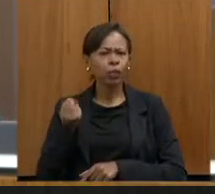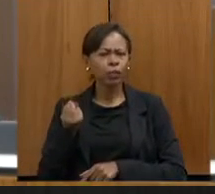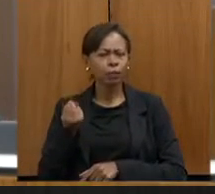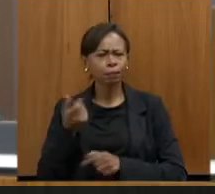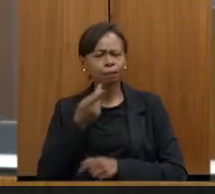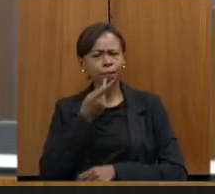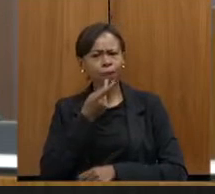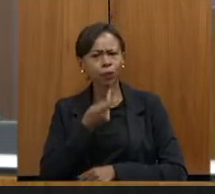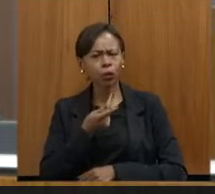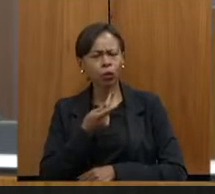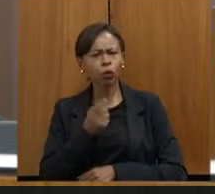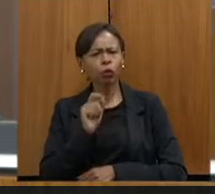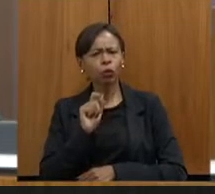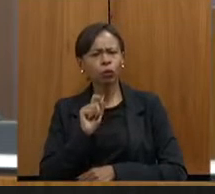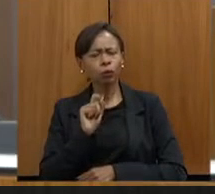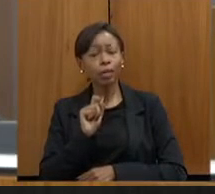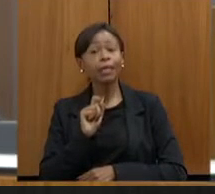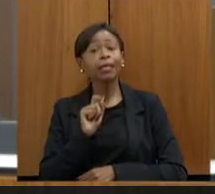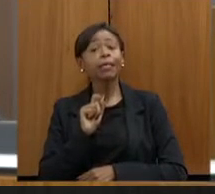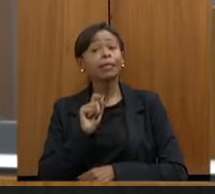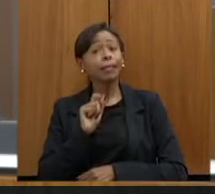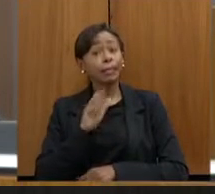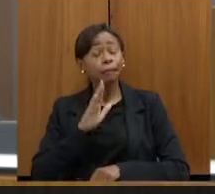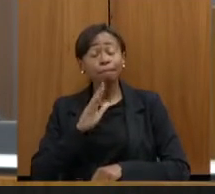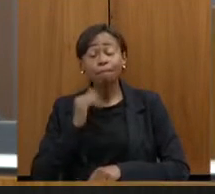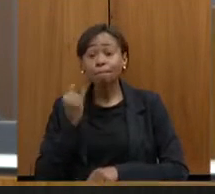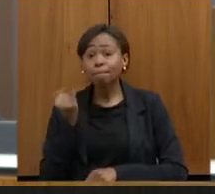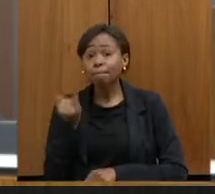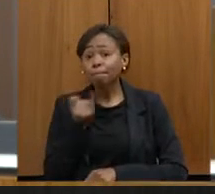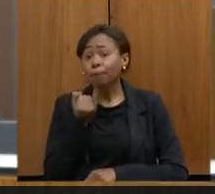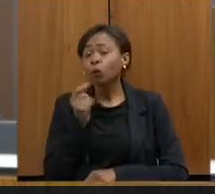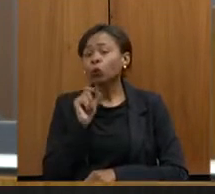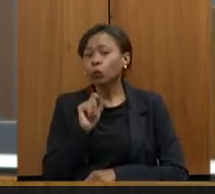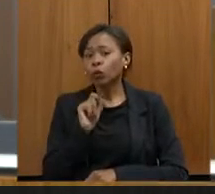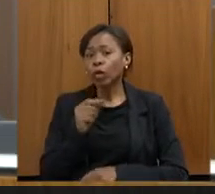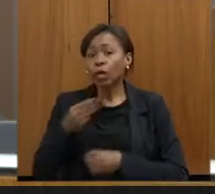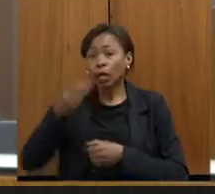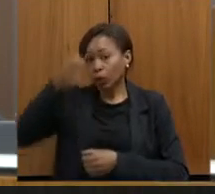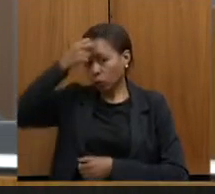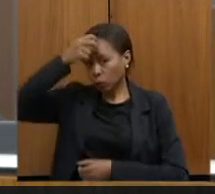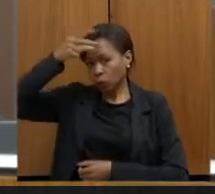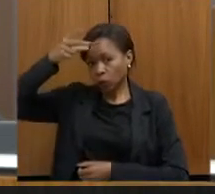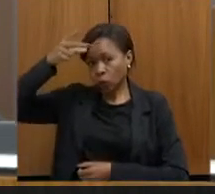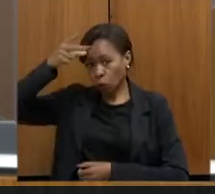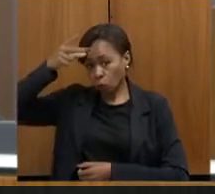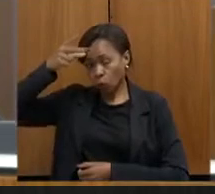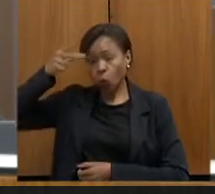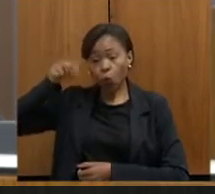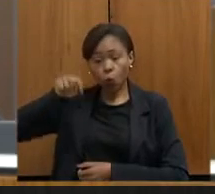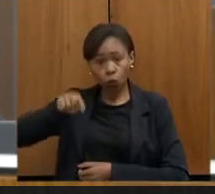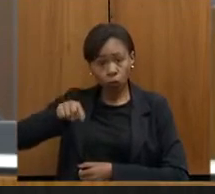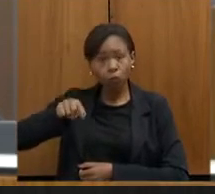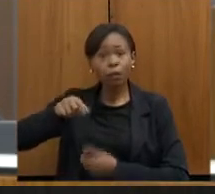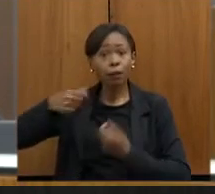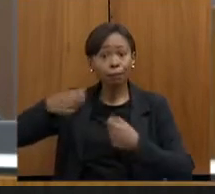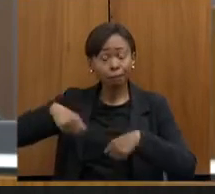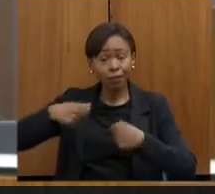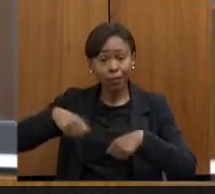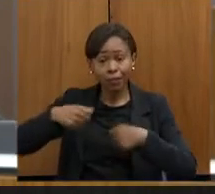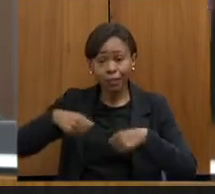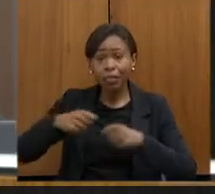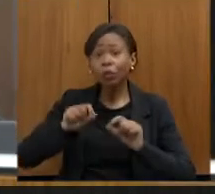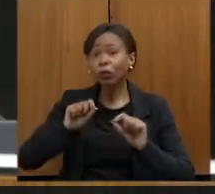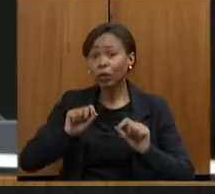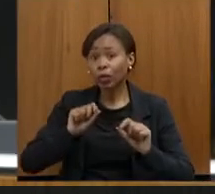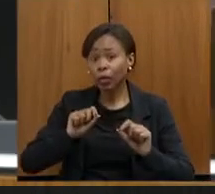questão da essencialidade que o município adote. O dono da